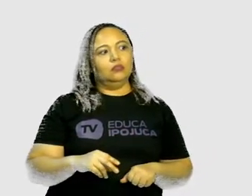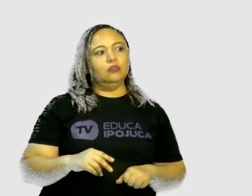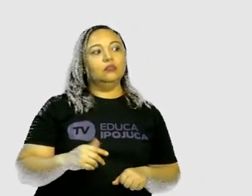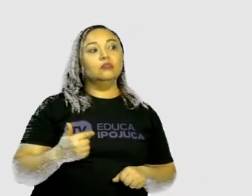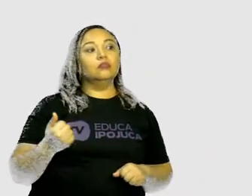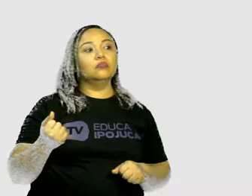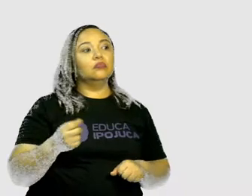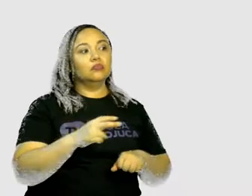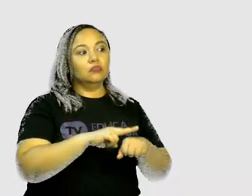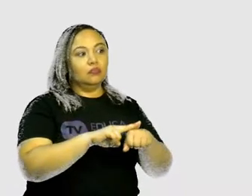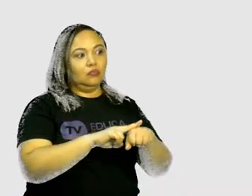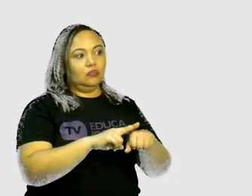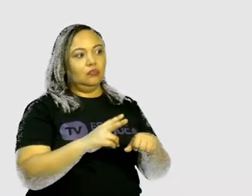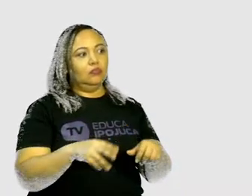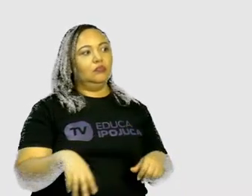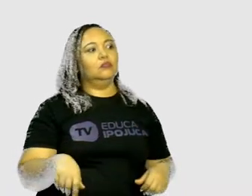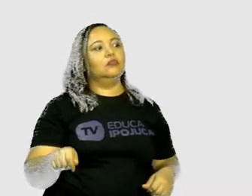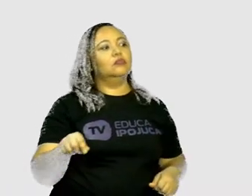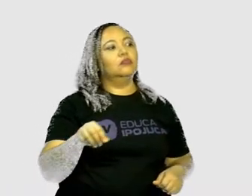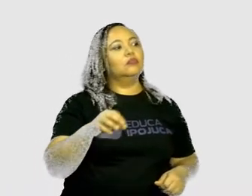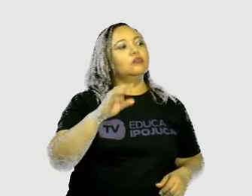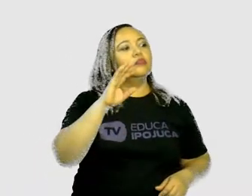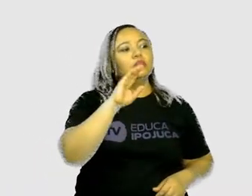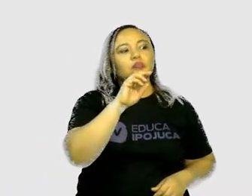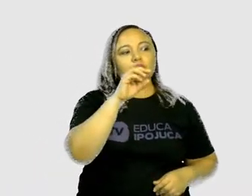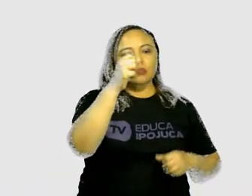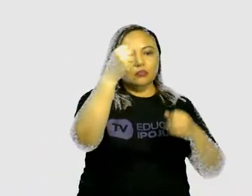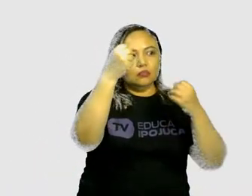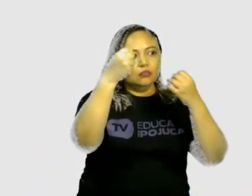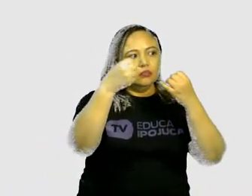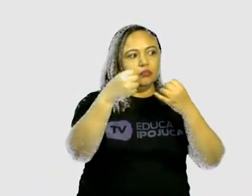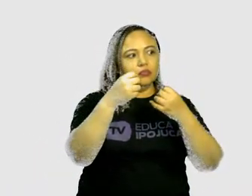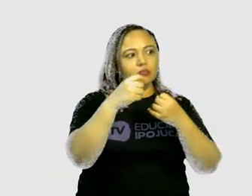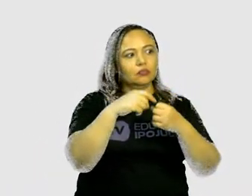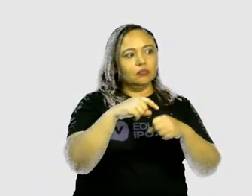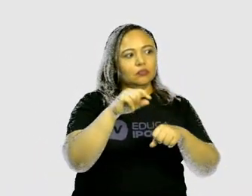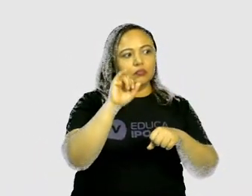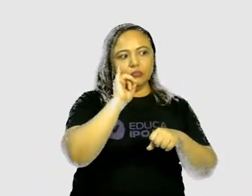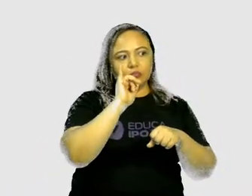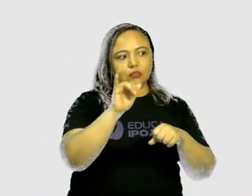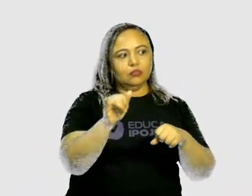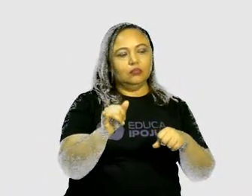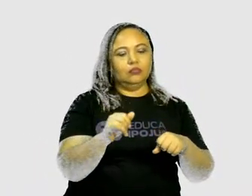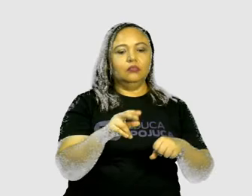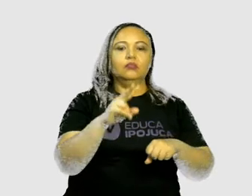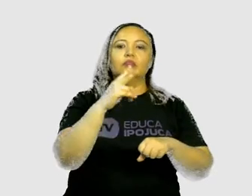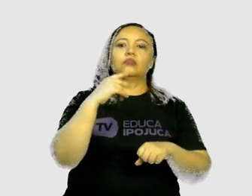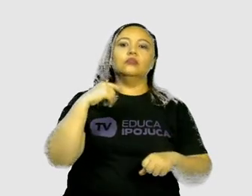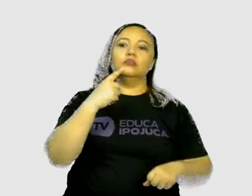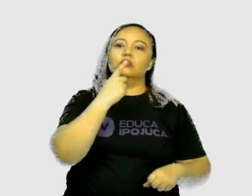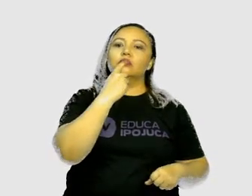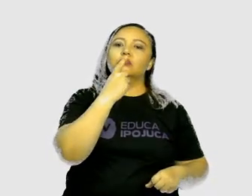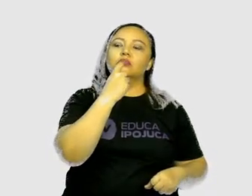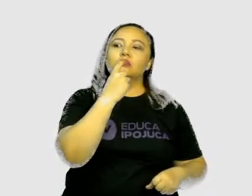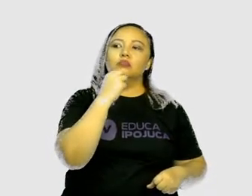alaranjado. Muito bem, acertou. E outro beijo de luz para quem disse